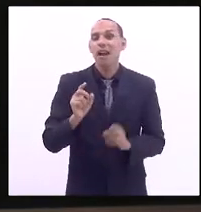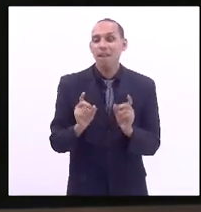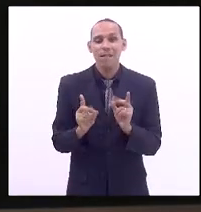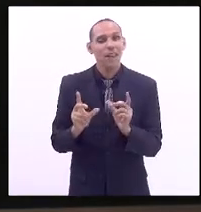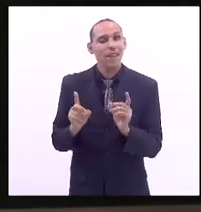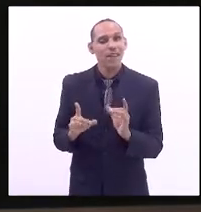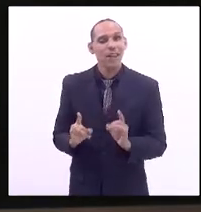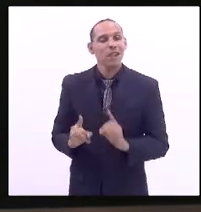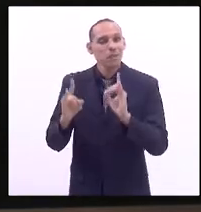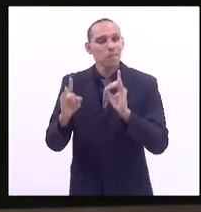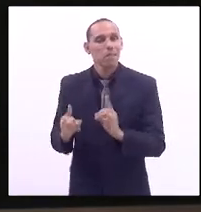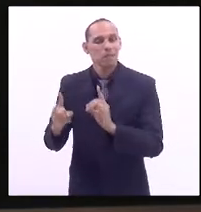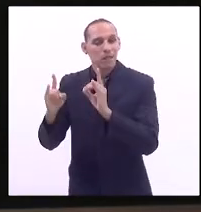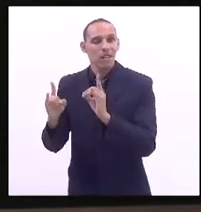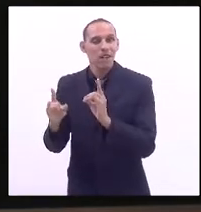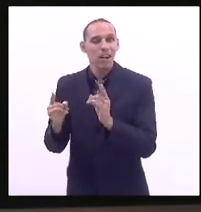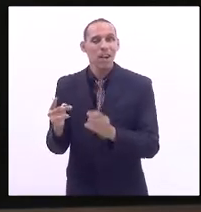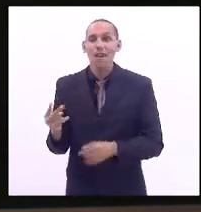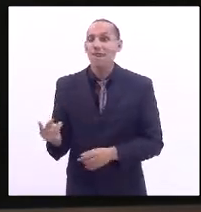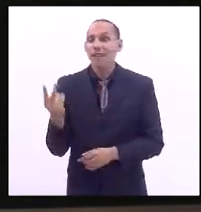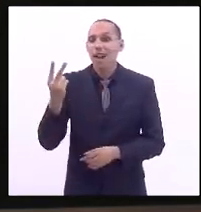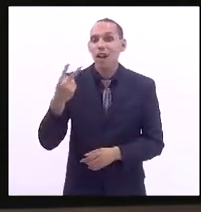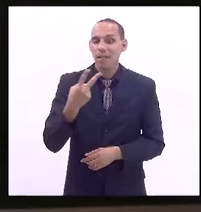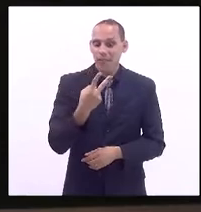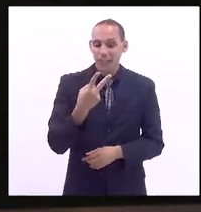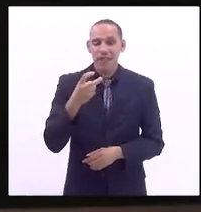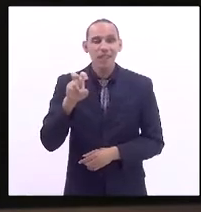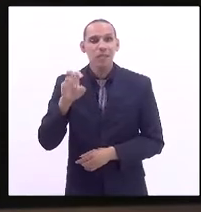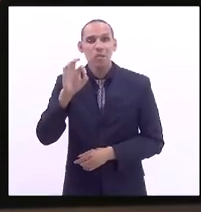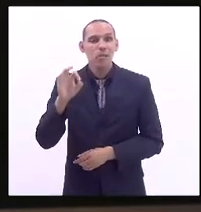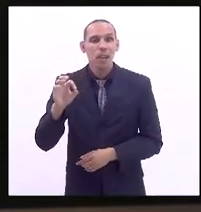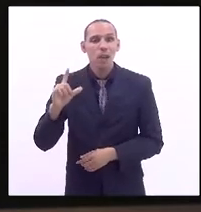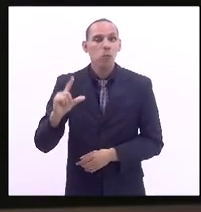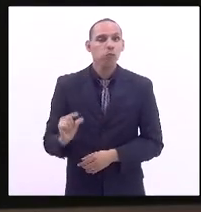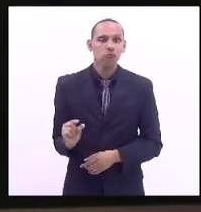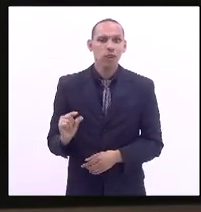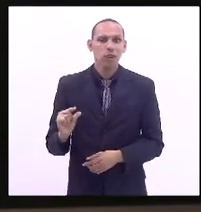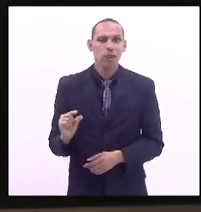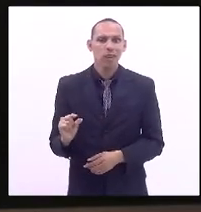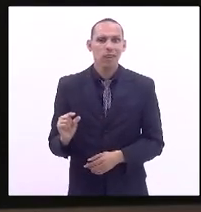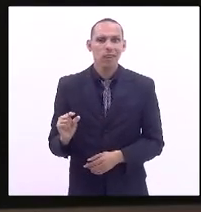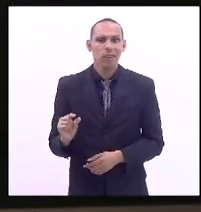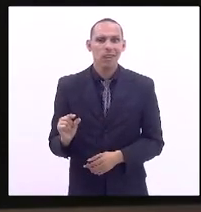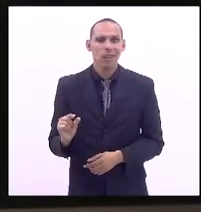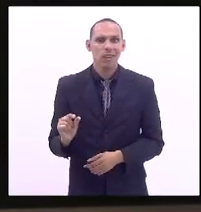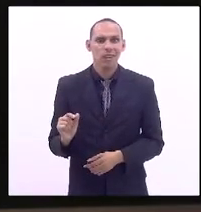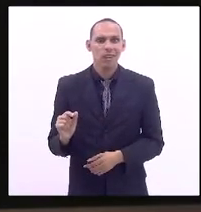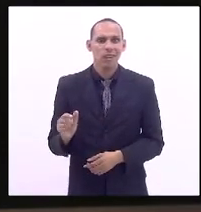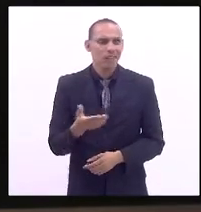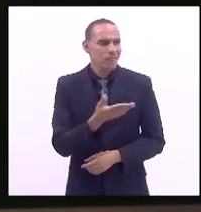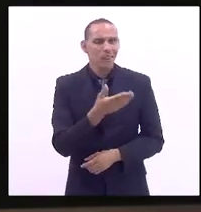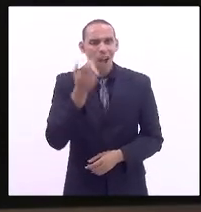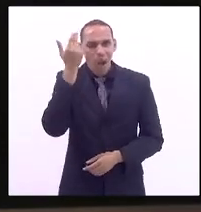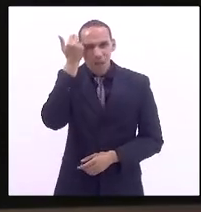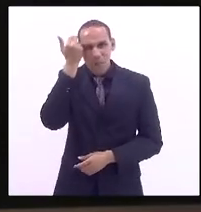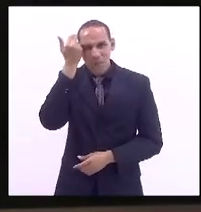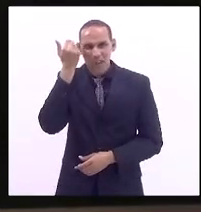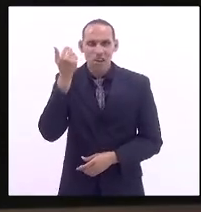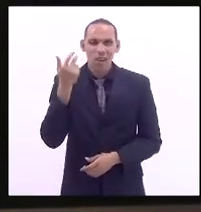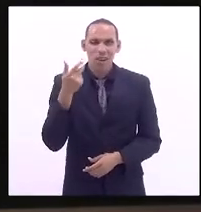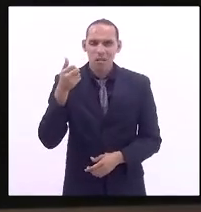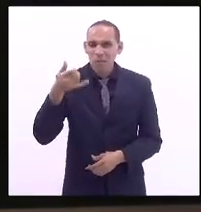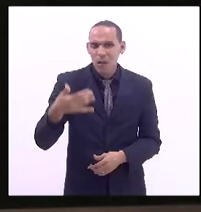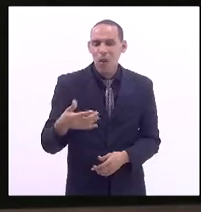venda dos imóveis no valor 25% menor o deputado Aliomar que disse aqui né